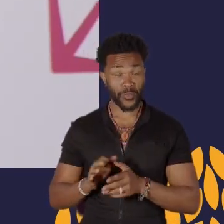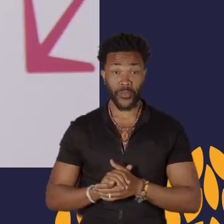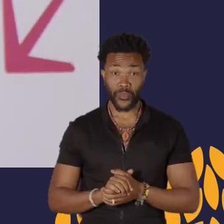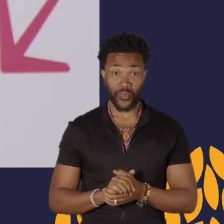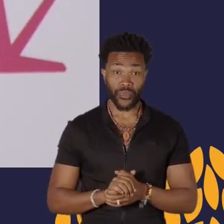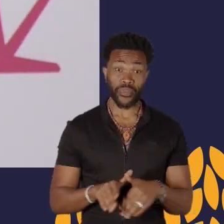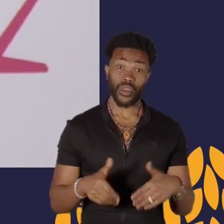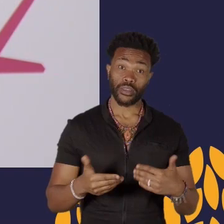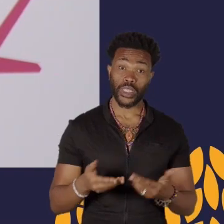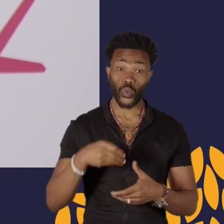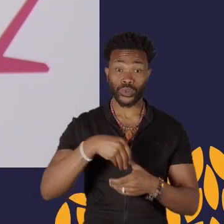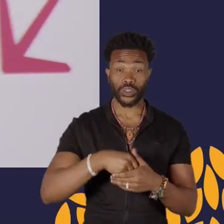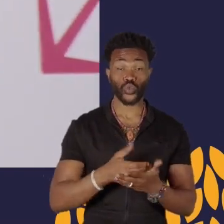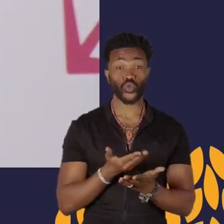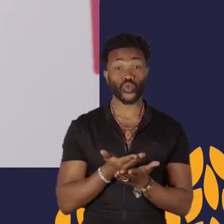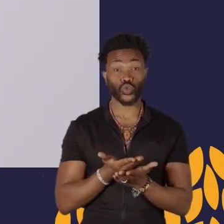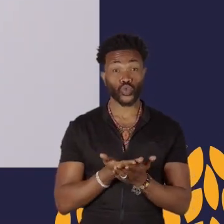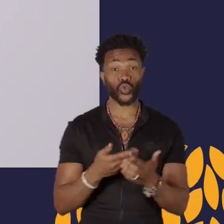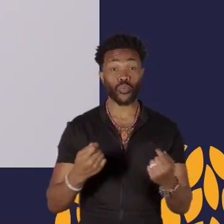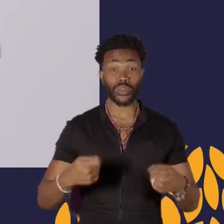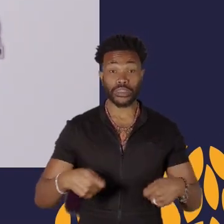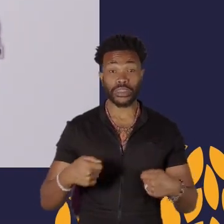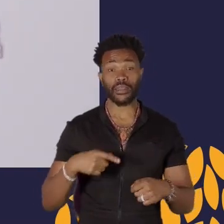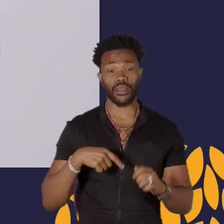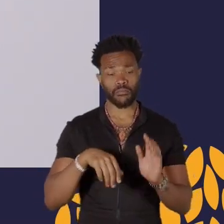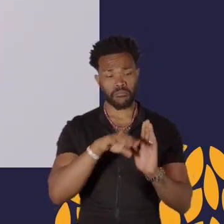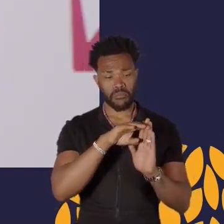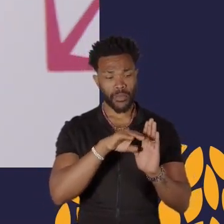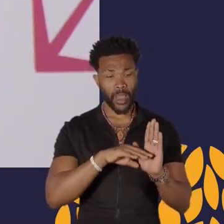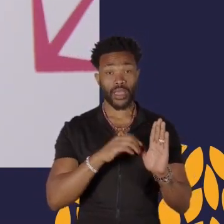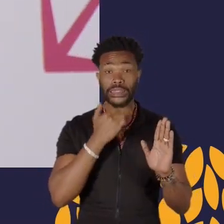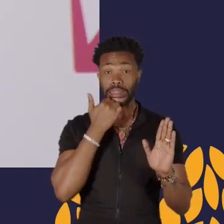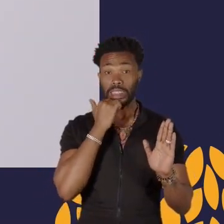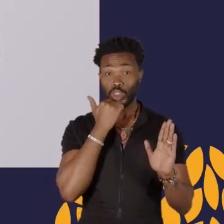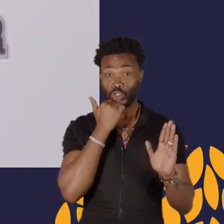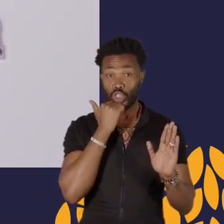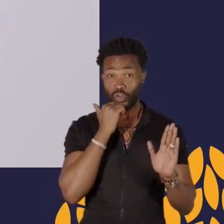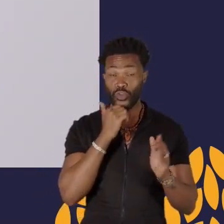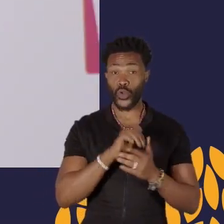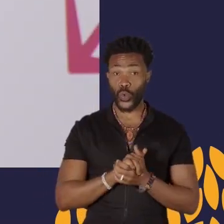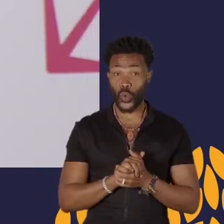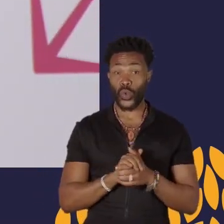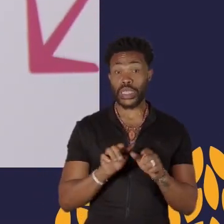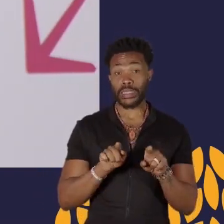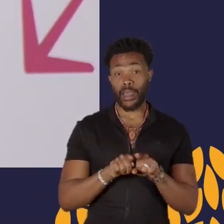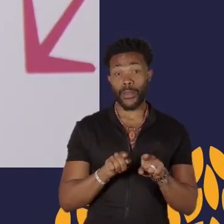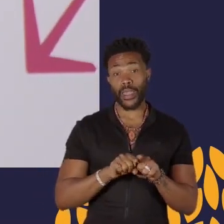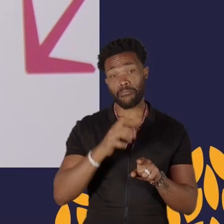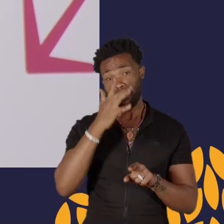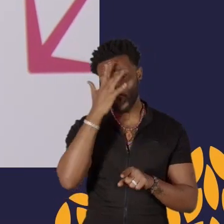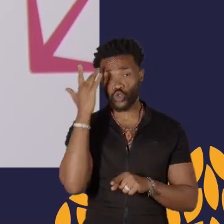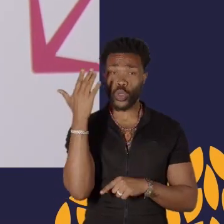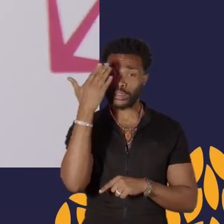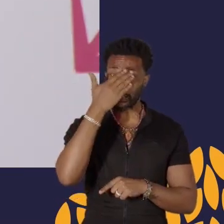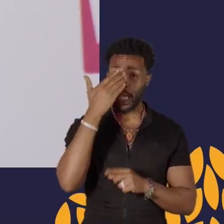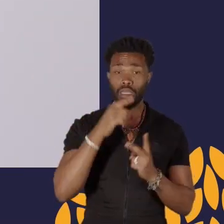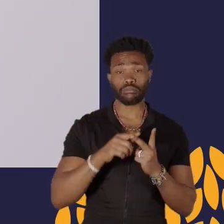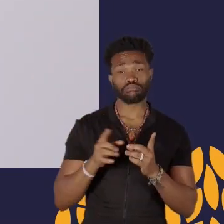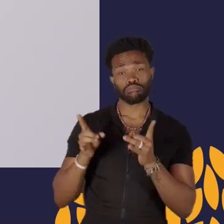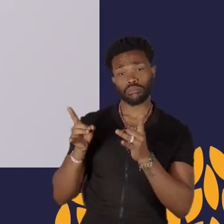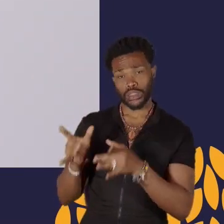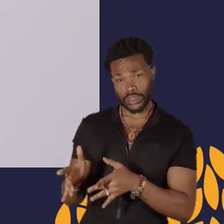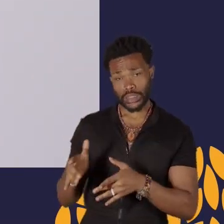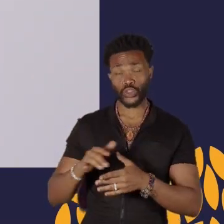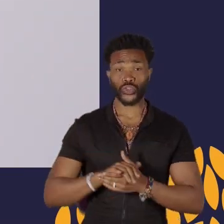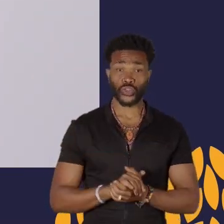precisa, nesses estudos, ter um rigor científico com relação ao cegamento e às desistências. Tem uma grande questão que sempre é